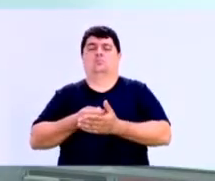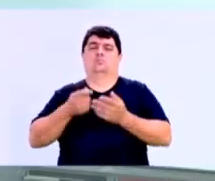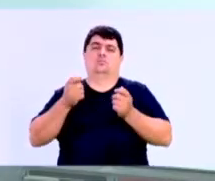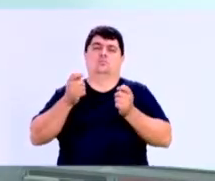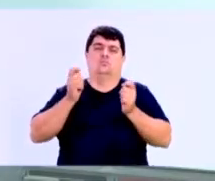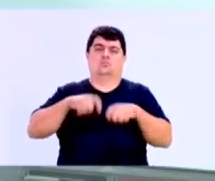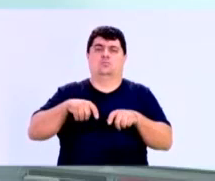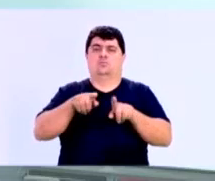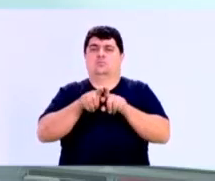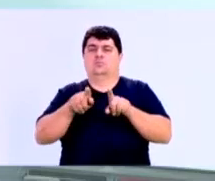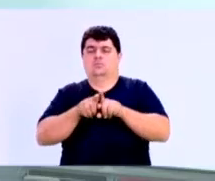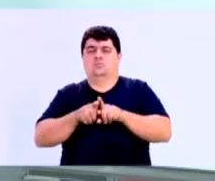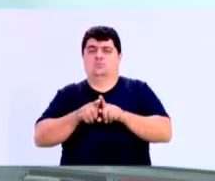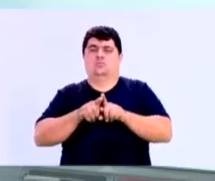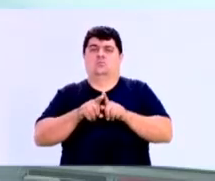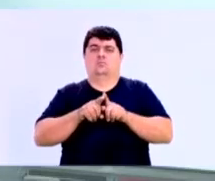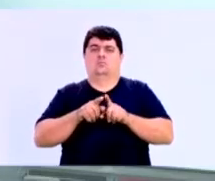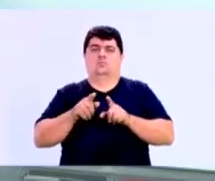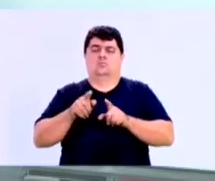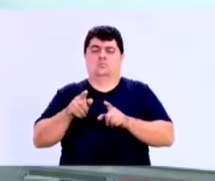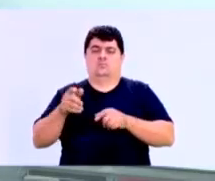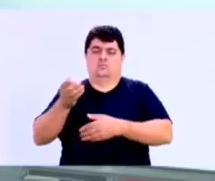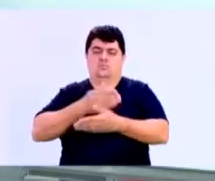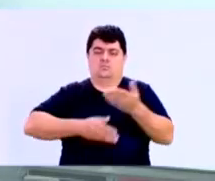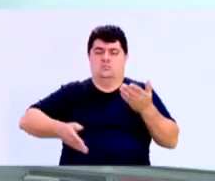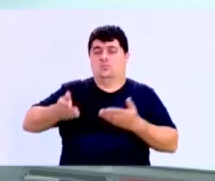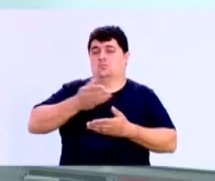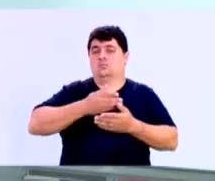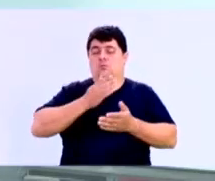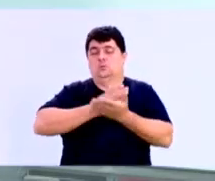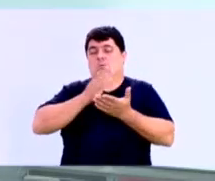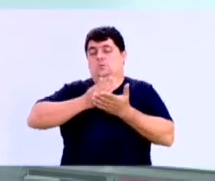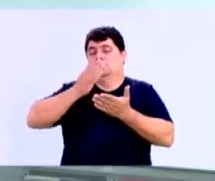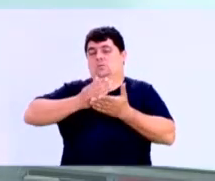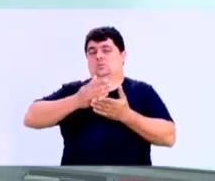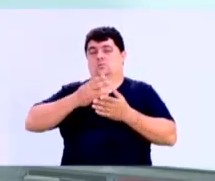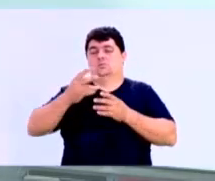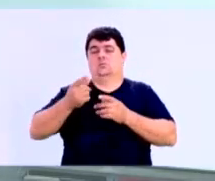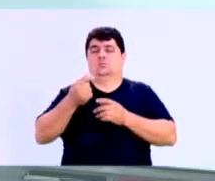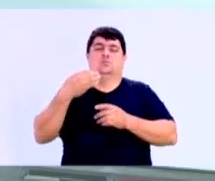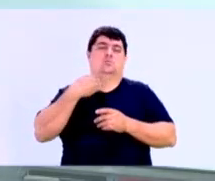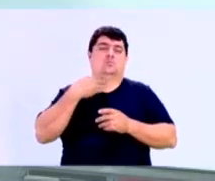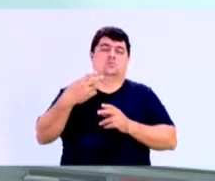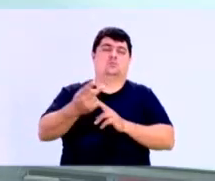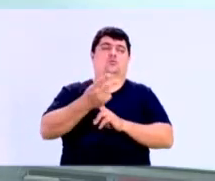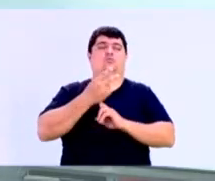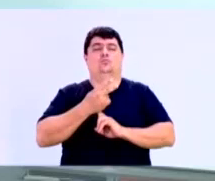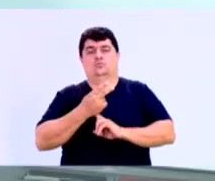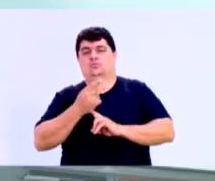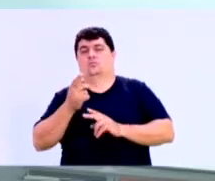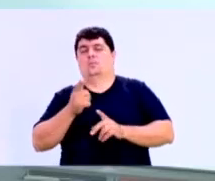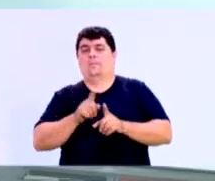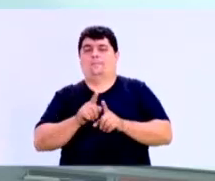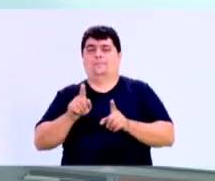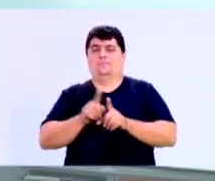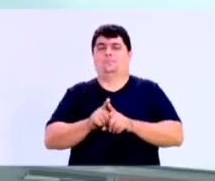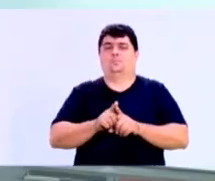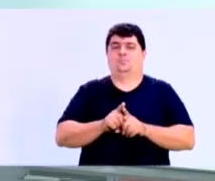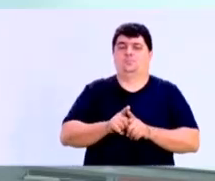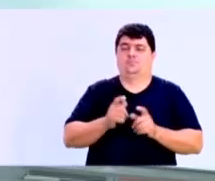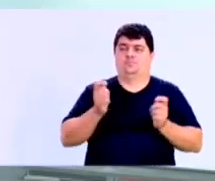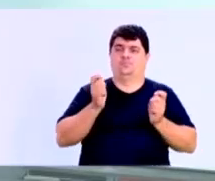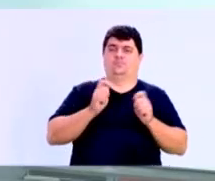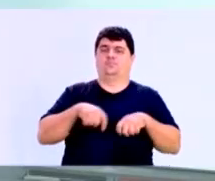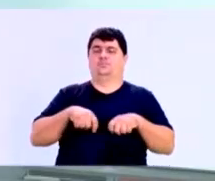fornecedores ou pode ser bancada pelo meu longo prazo, que é financiamentos com bancos de longo prazo, ou também, como também pode